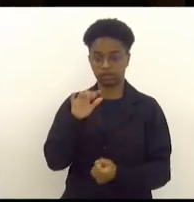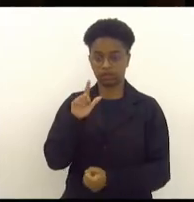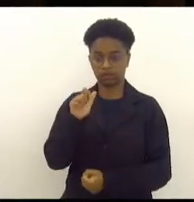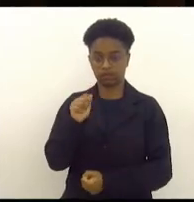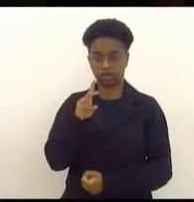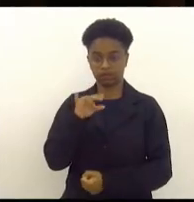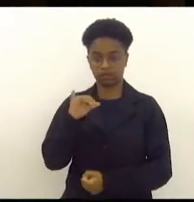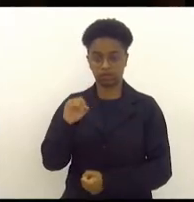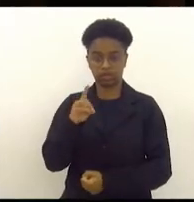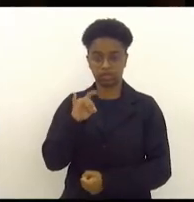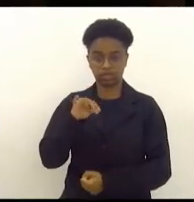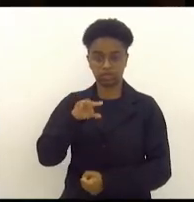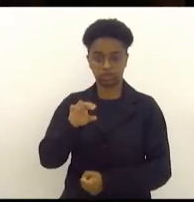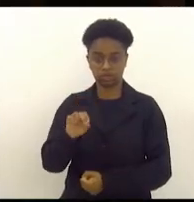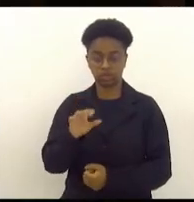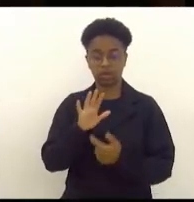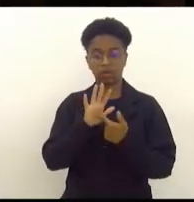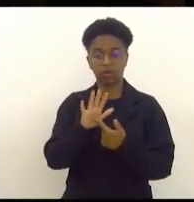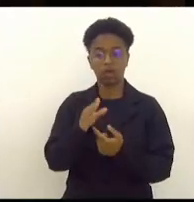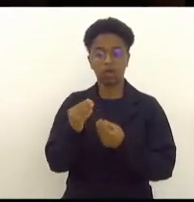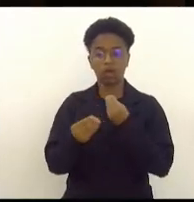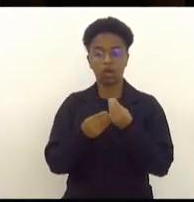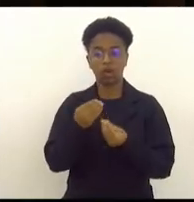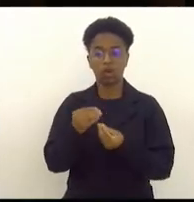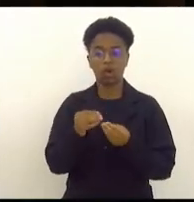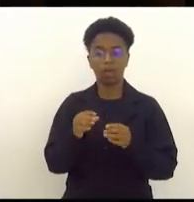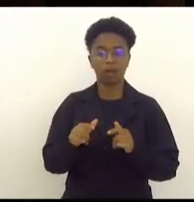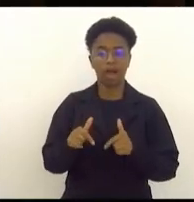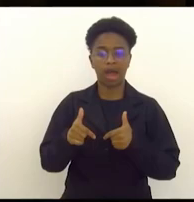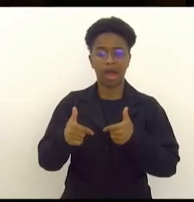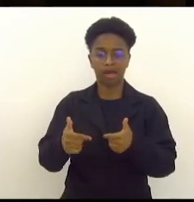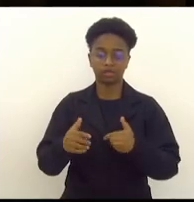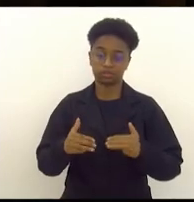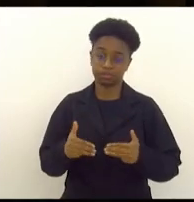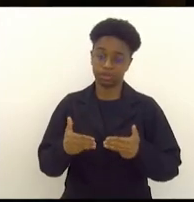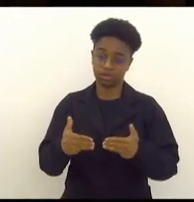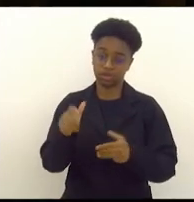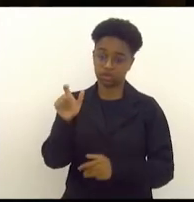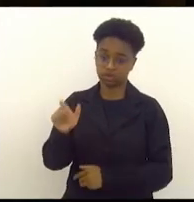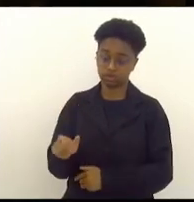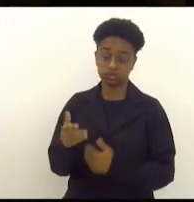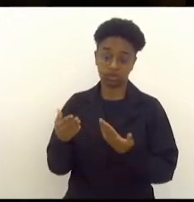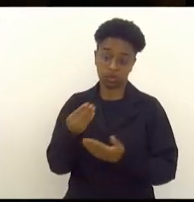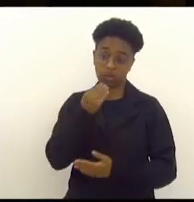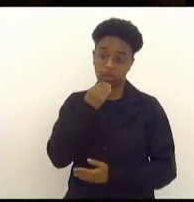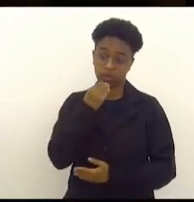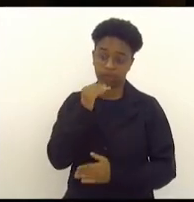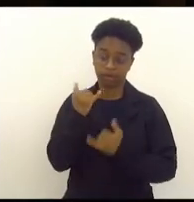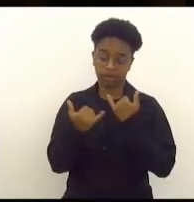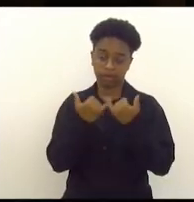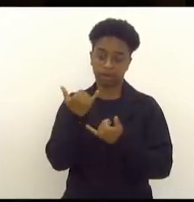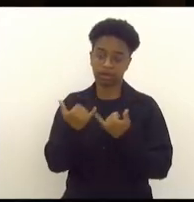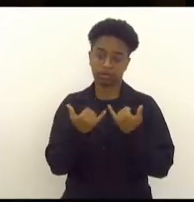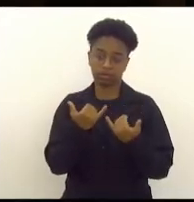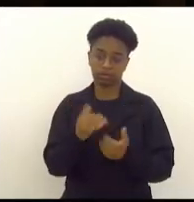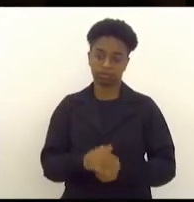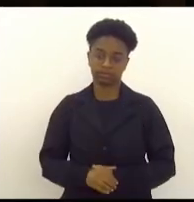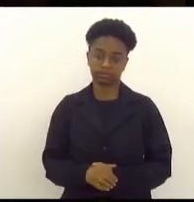que ele falou isso é postura de um ministro e obviamente isso aqui então de brincadeira